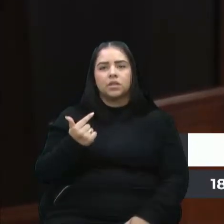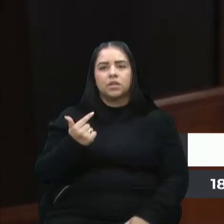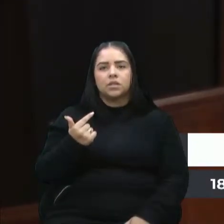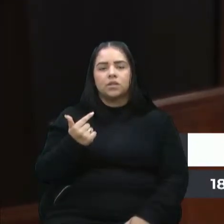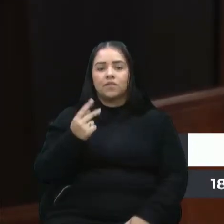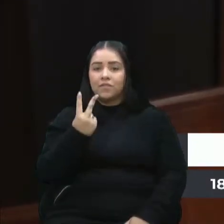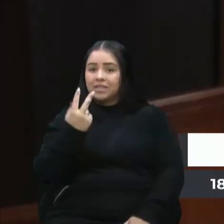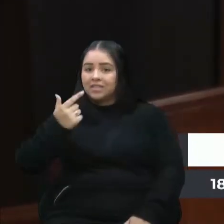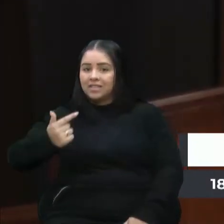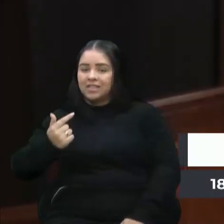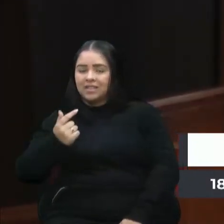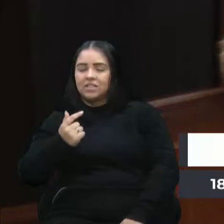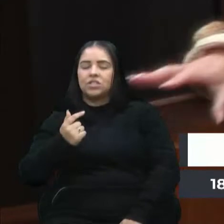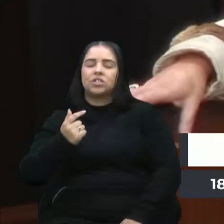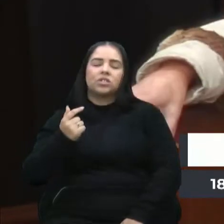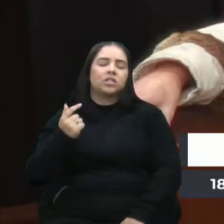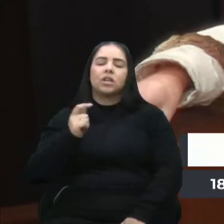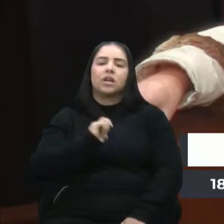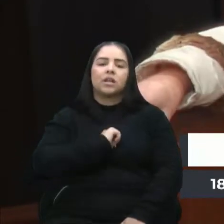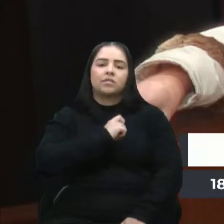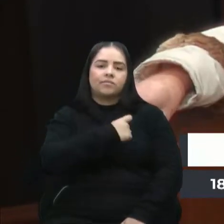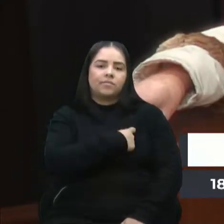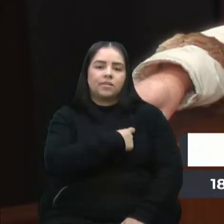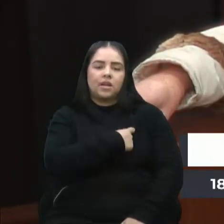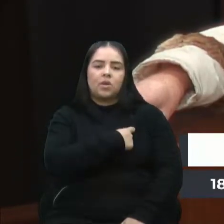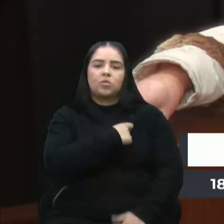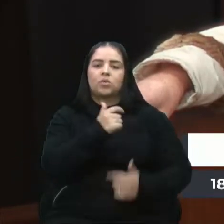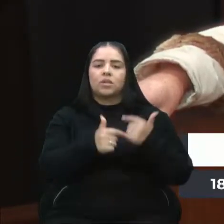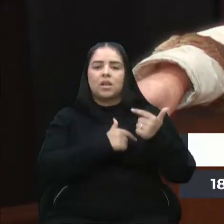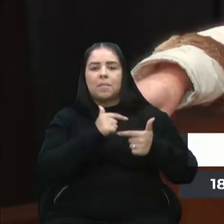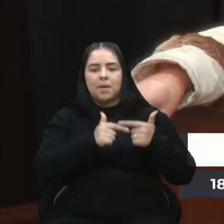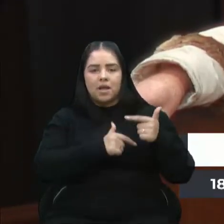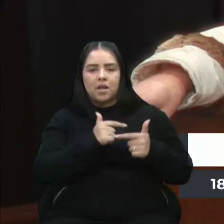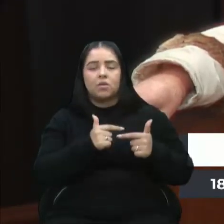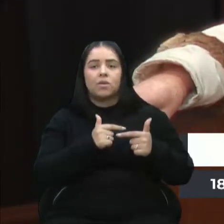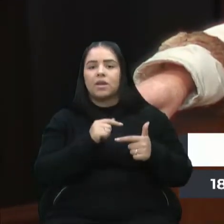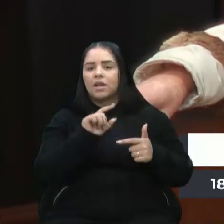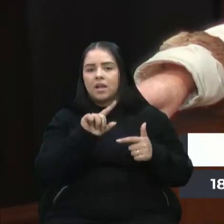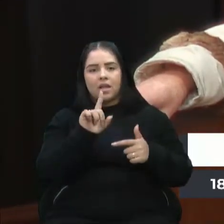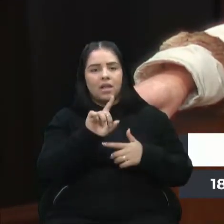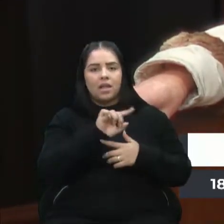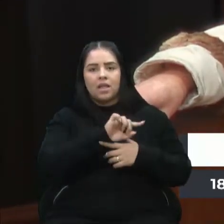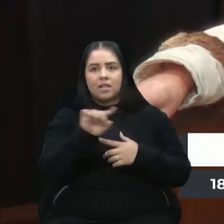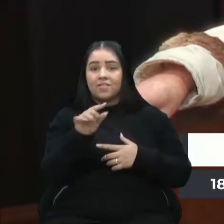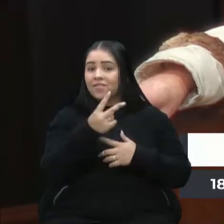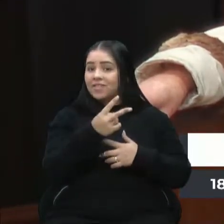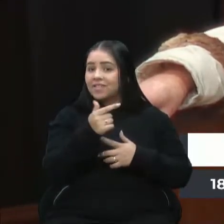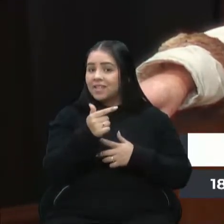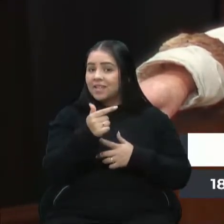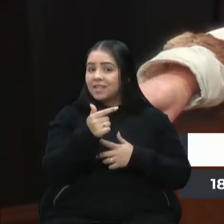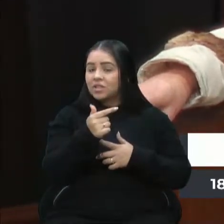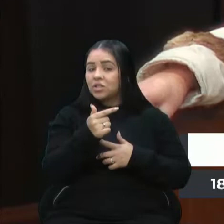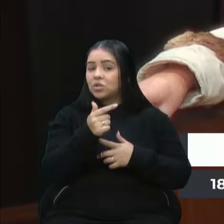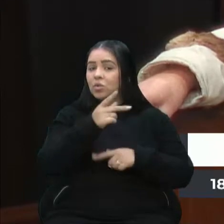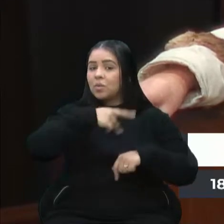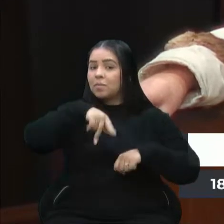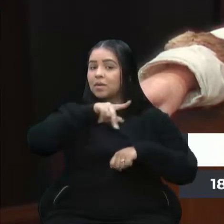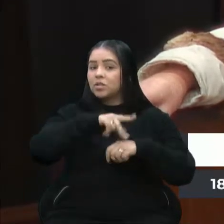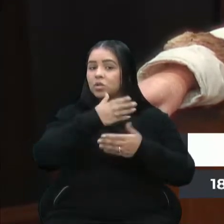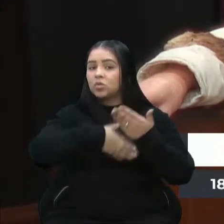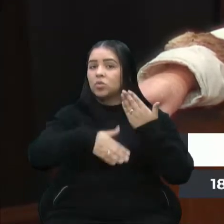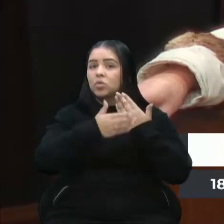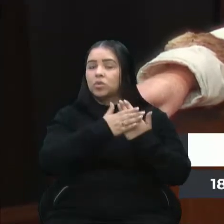auditores fiscais do trabalho, eles abriram mão, os 27 do país, de todas as